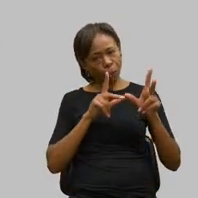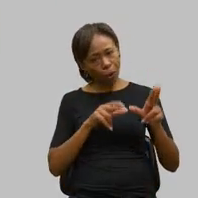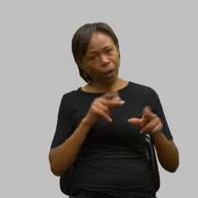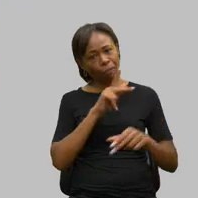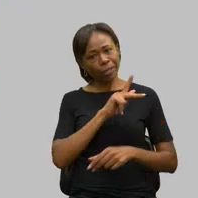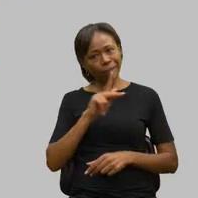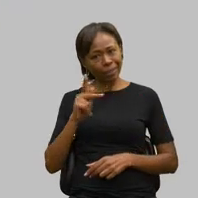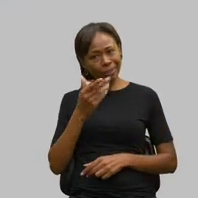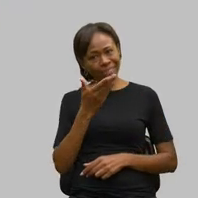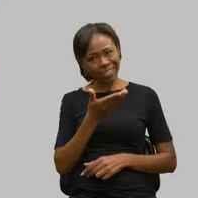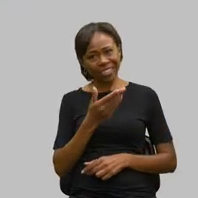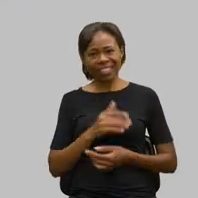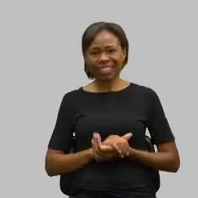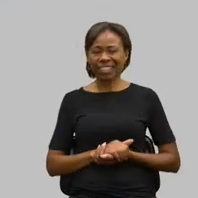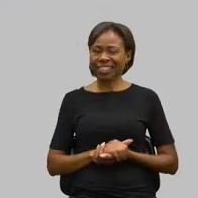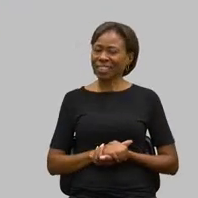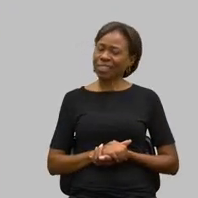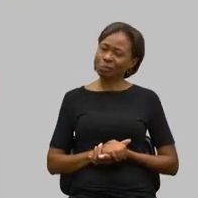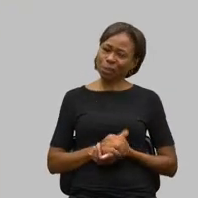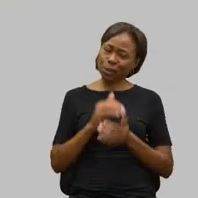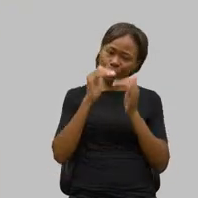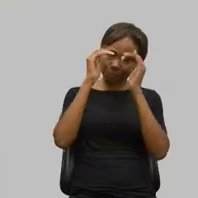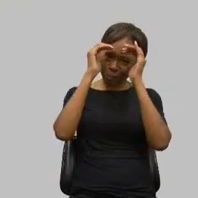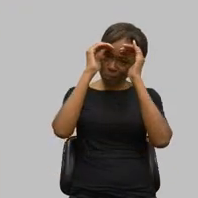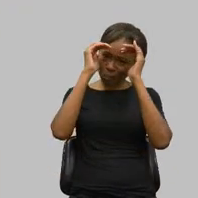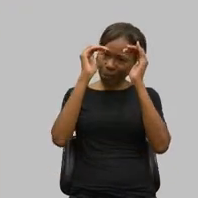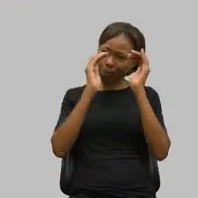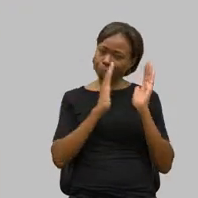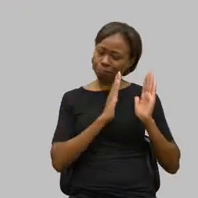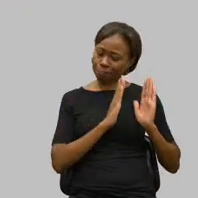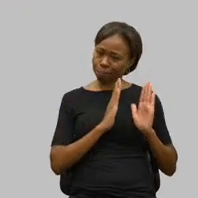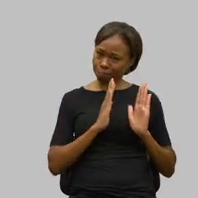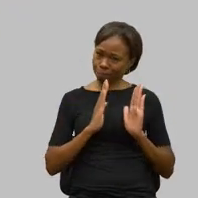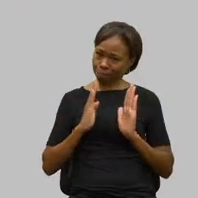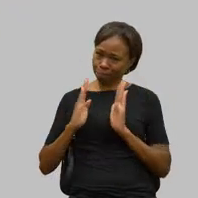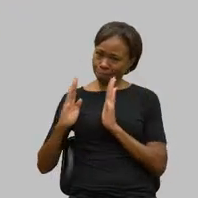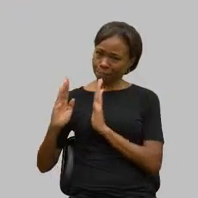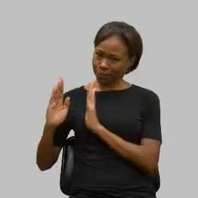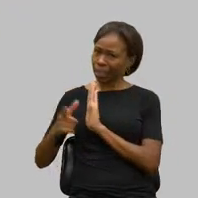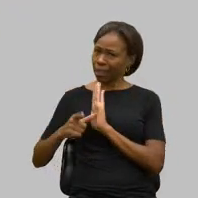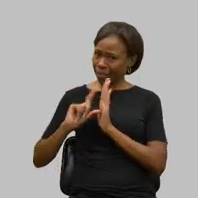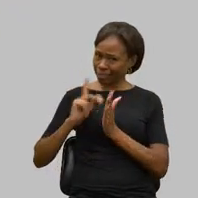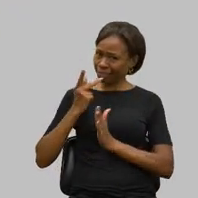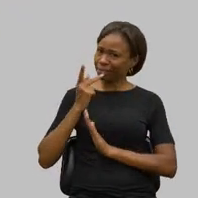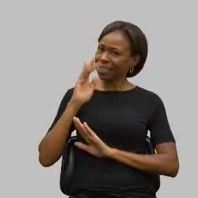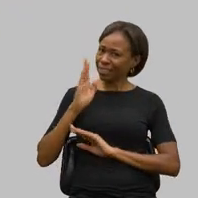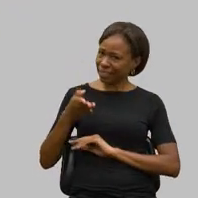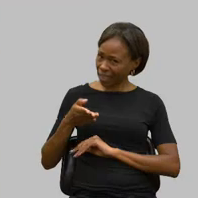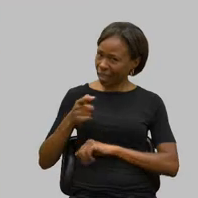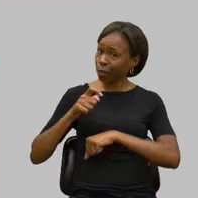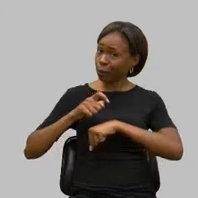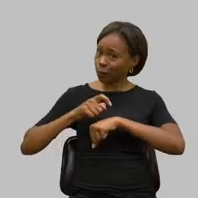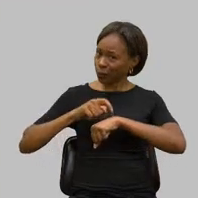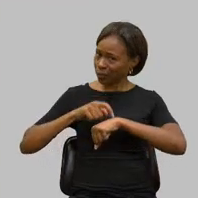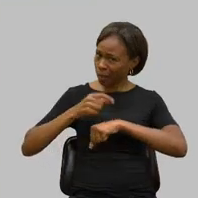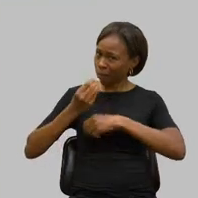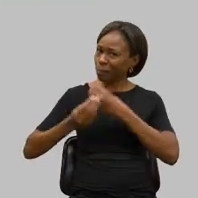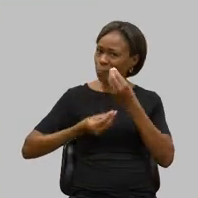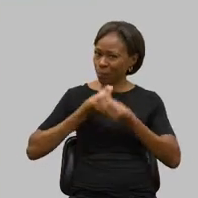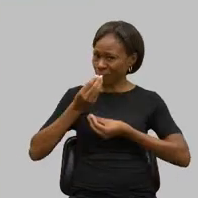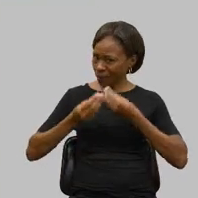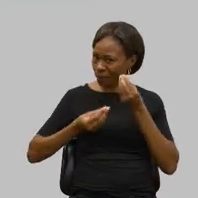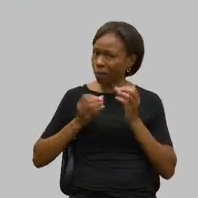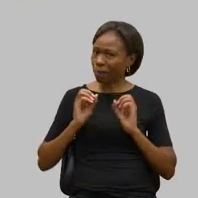Sua questão de ordem já deixou clara Tito Torres como é que a gente vai fazer